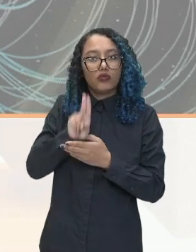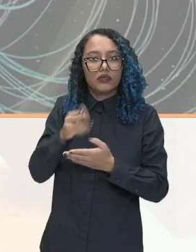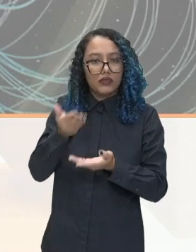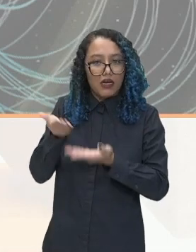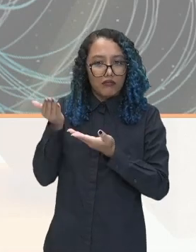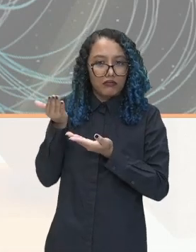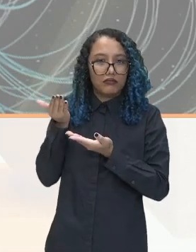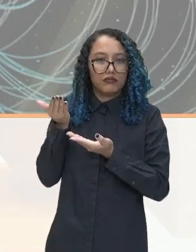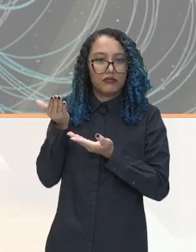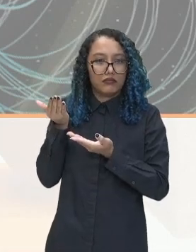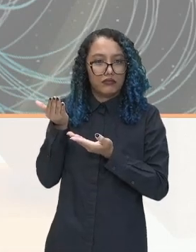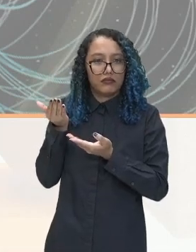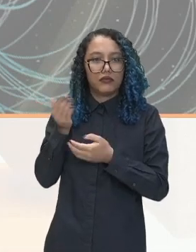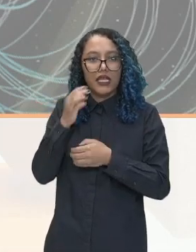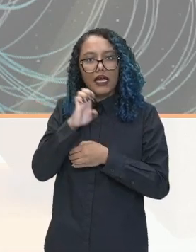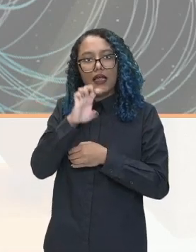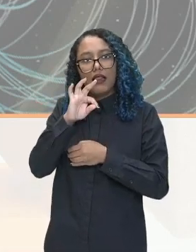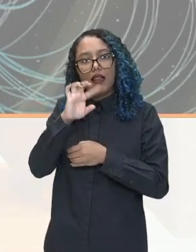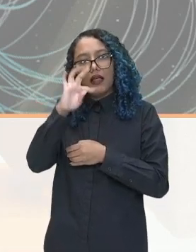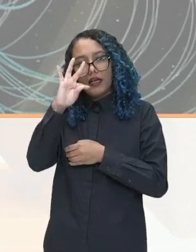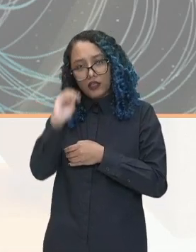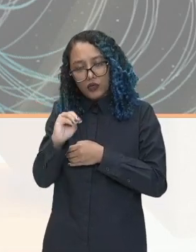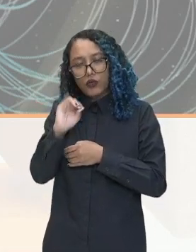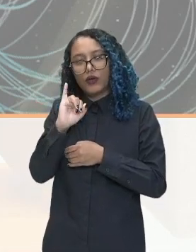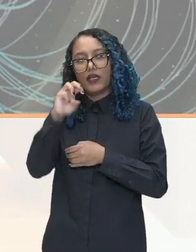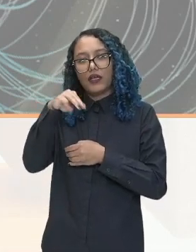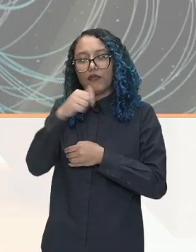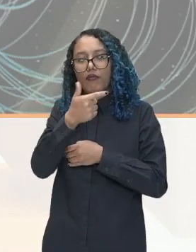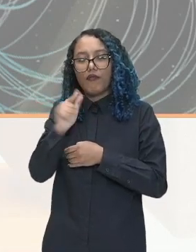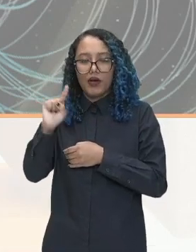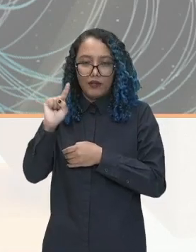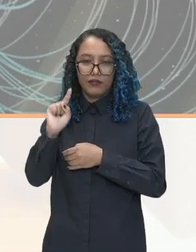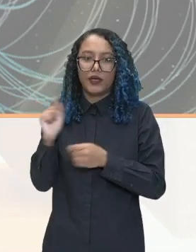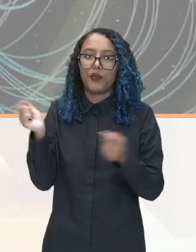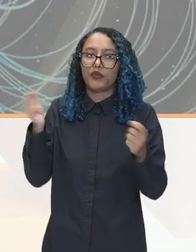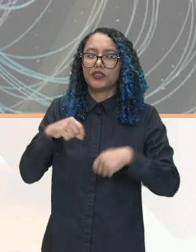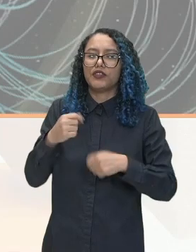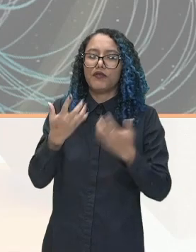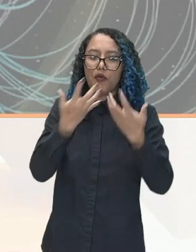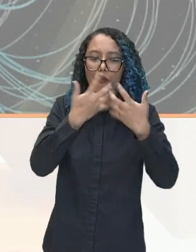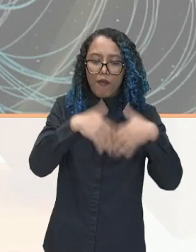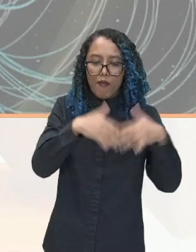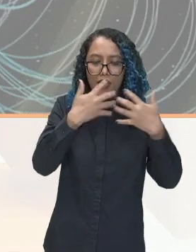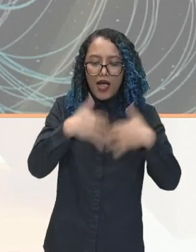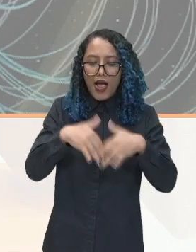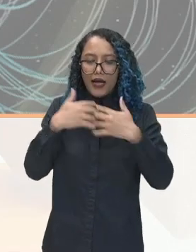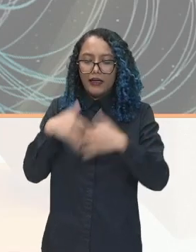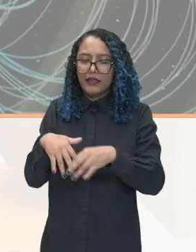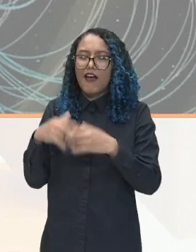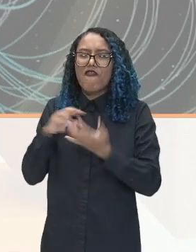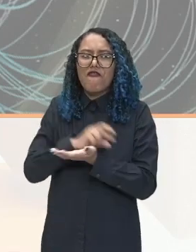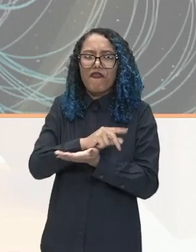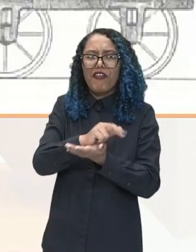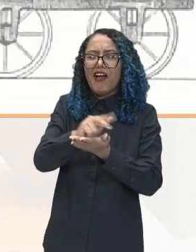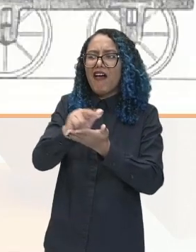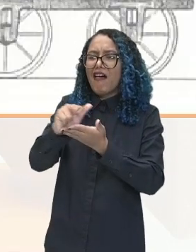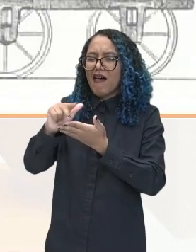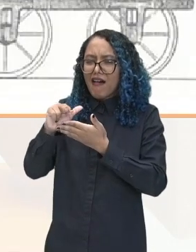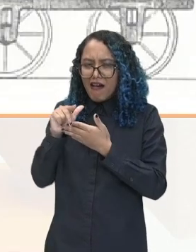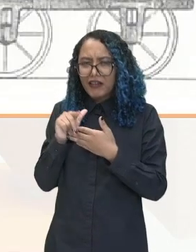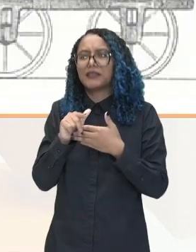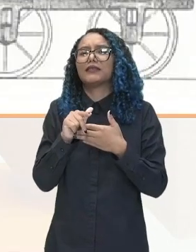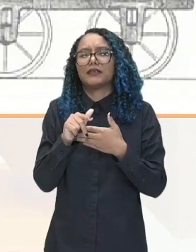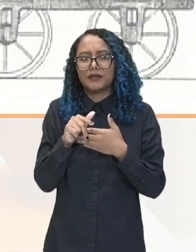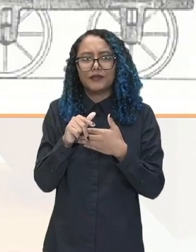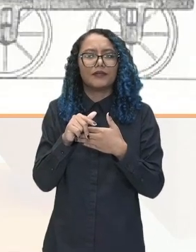fundamentar, vai possibilitar também o funcionamento das máquinas e colocar energia na produção. Depois